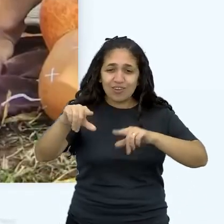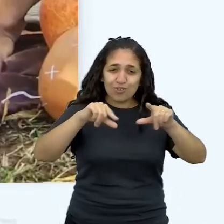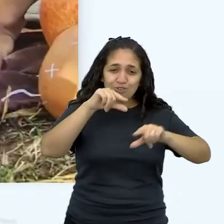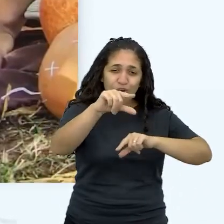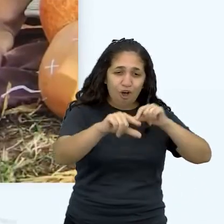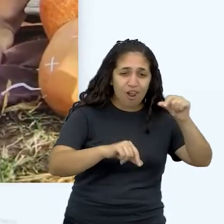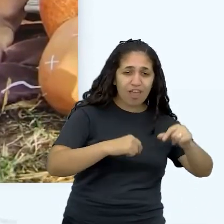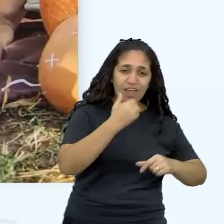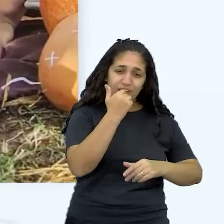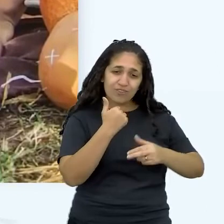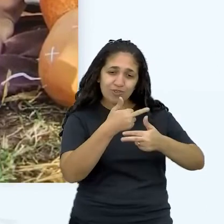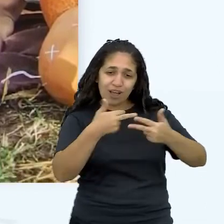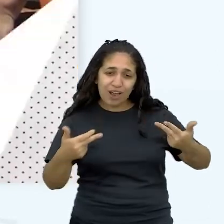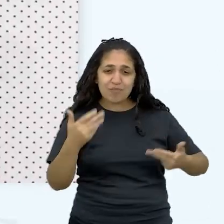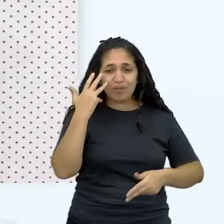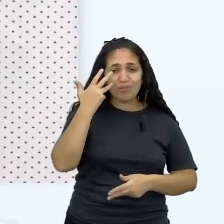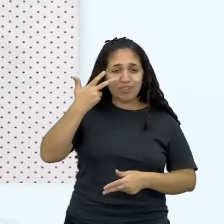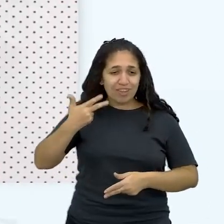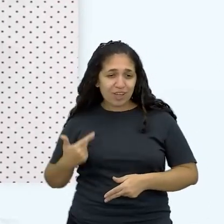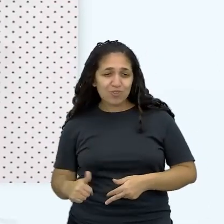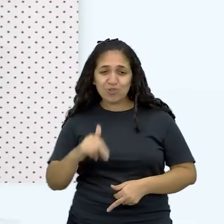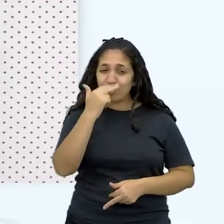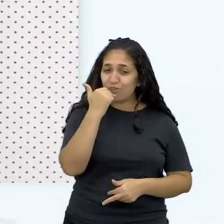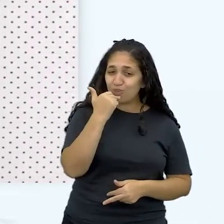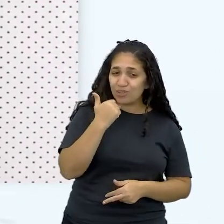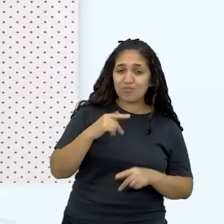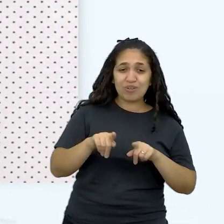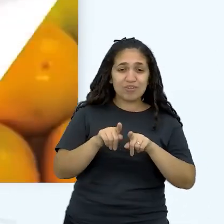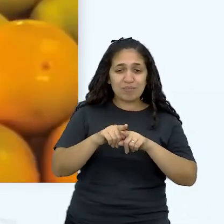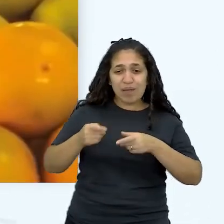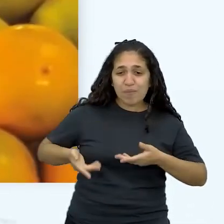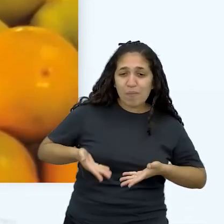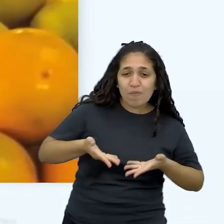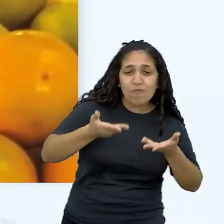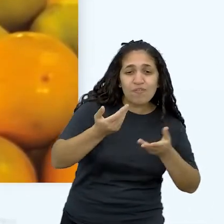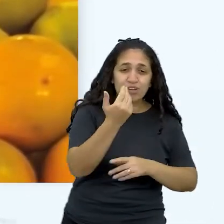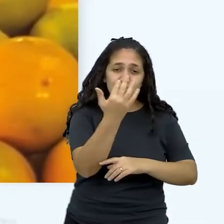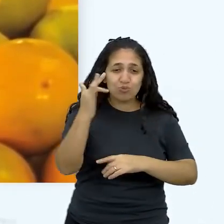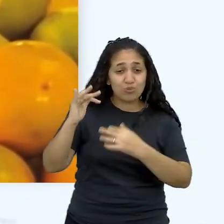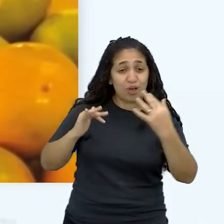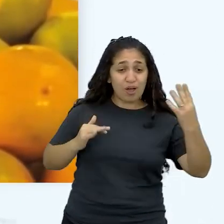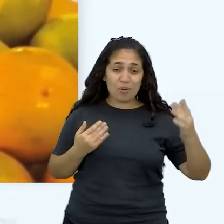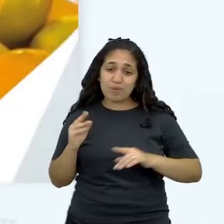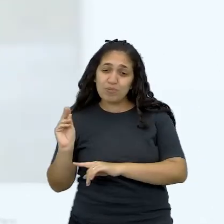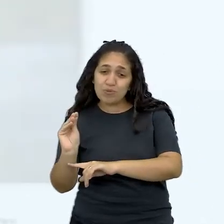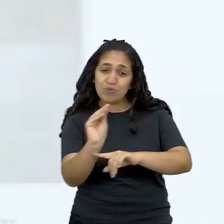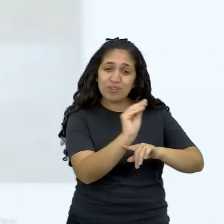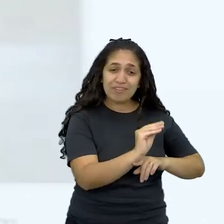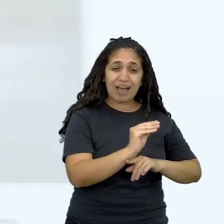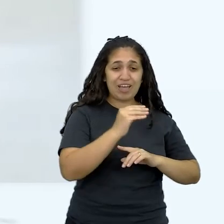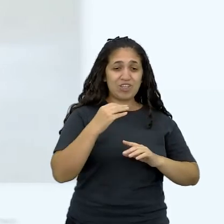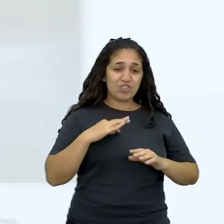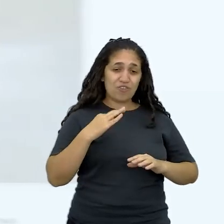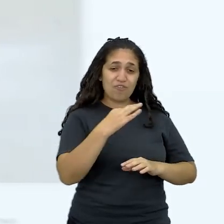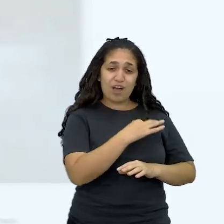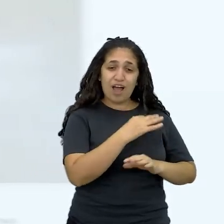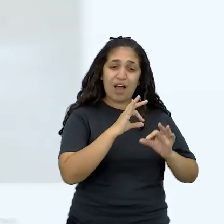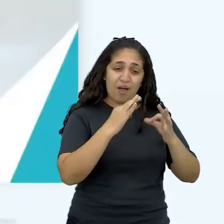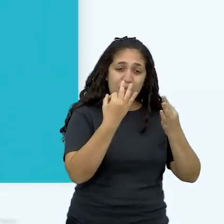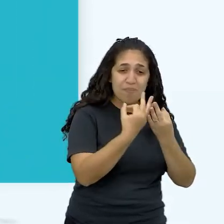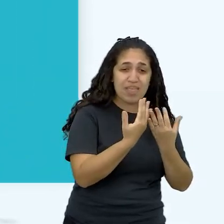alimentos naturais e nutritivos e, ao mesmo tempo, promovendo o cuidado do meio ambiente e o bem-estar da sua família e